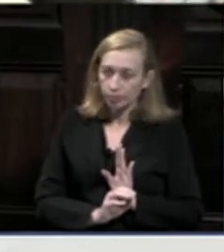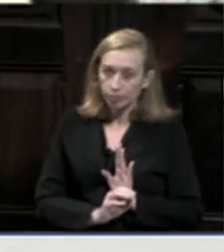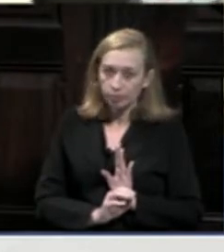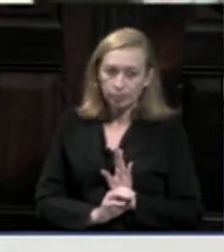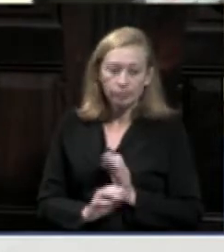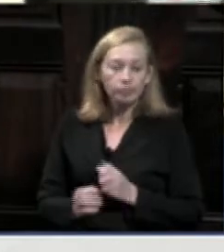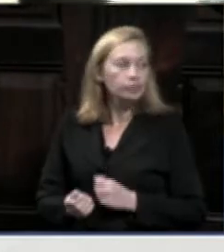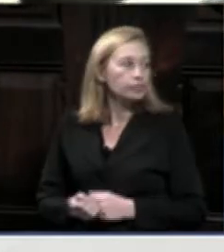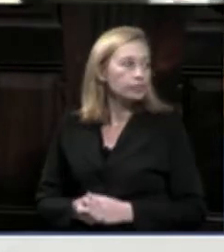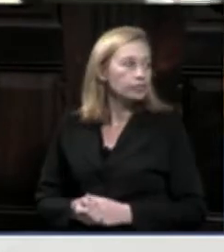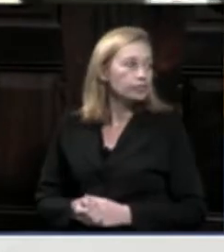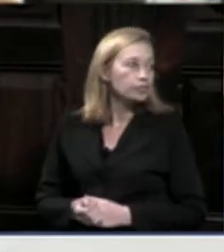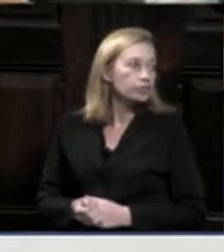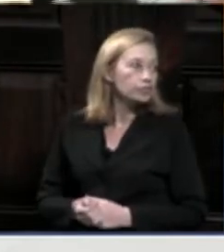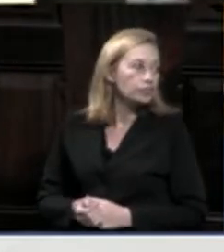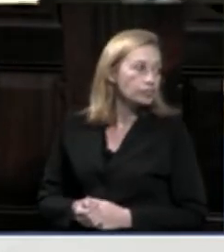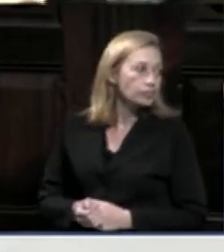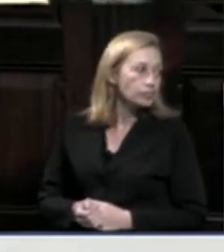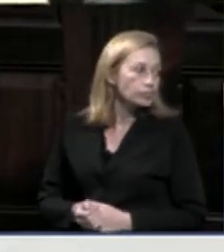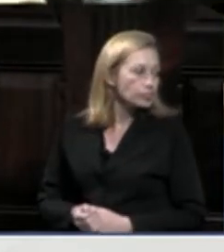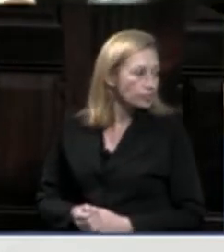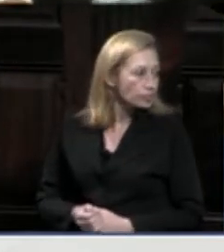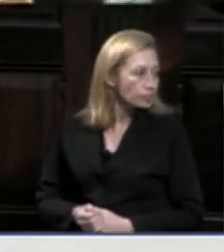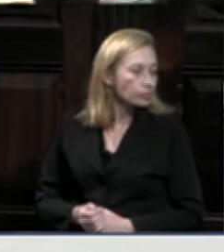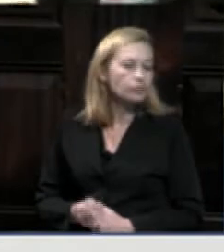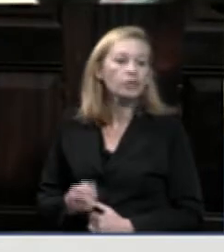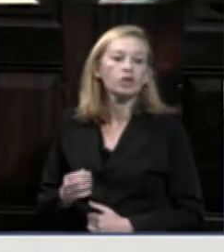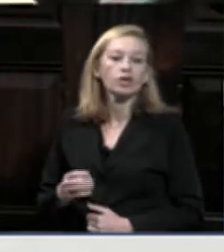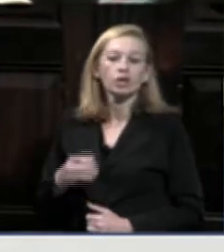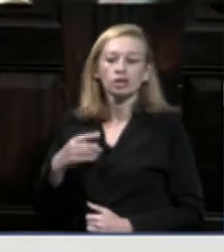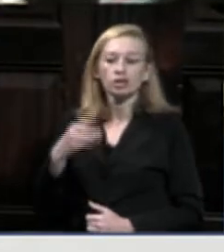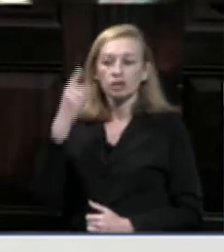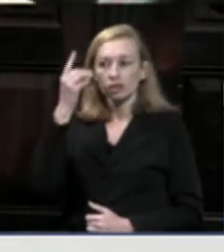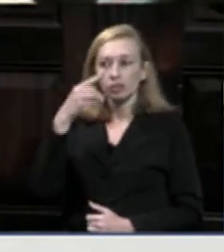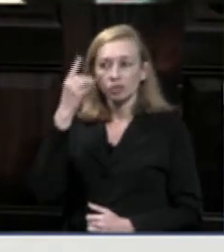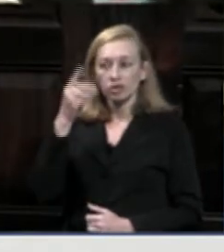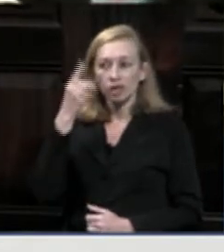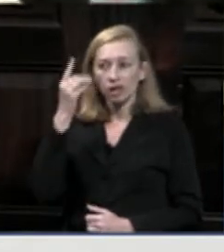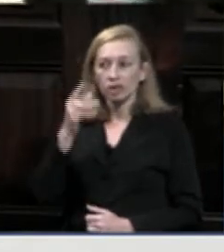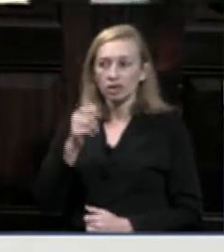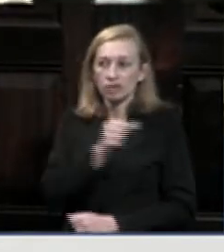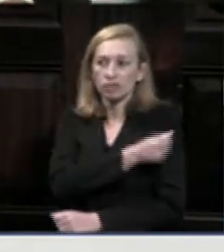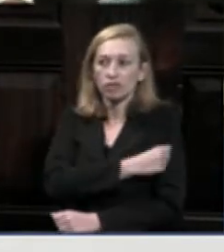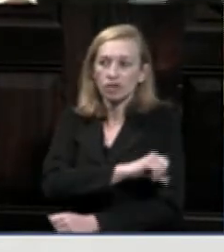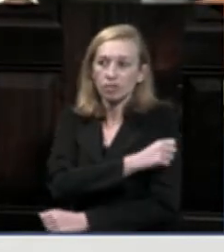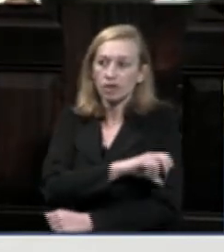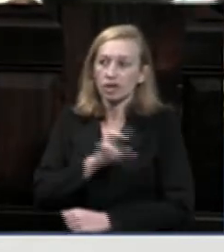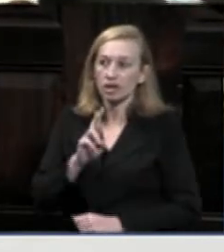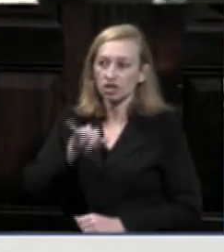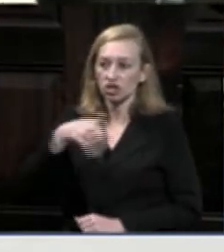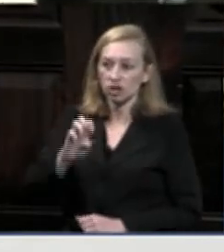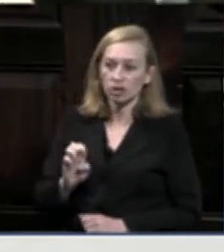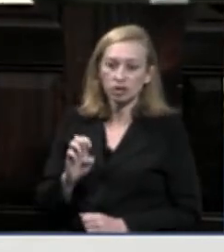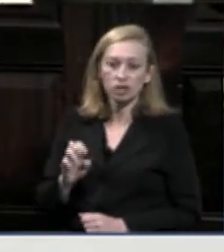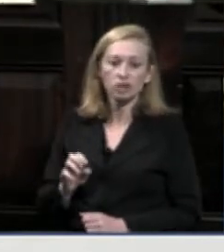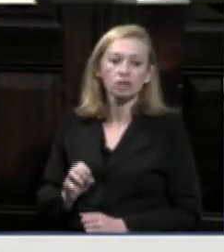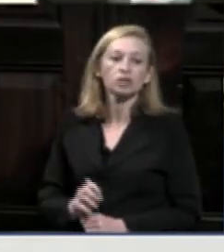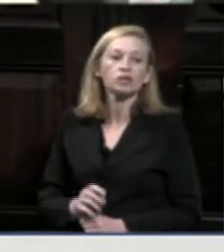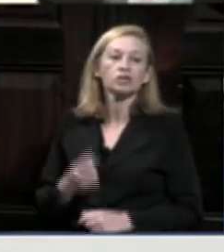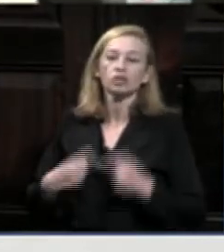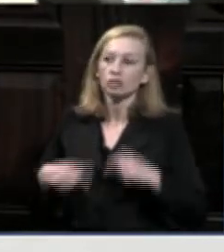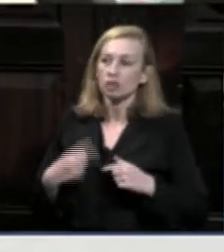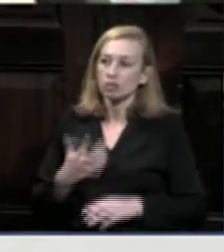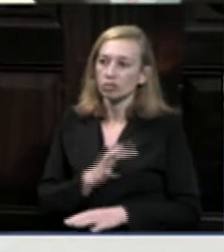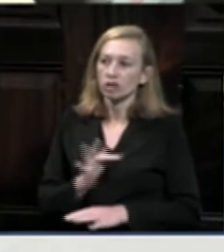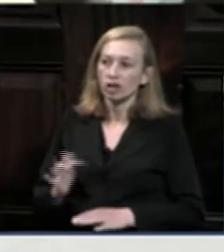favorável. Relator, deputado Rogério Lisboa, Ana Paula Rechuan, Valdeir Carneiro, enfermeira Regiane Zaqueu Teixeira. Em discussão, não havendo que queira discutir,